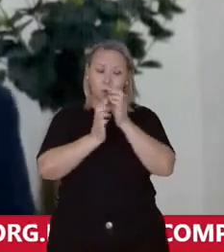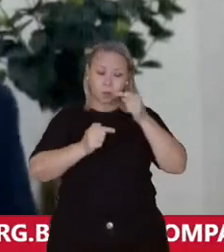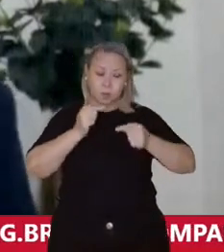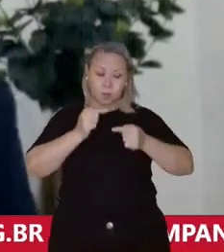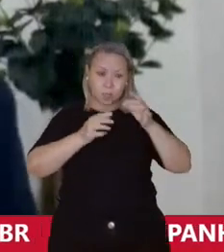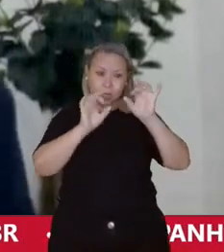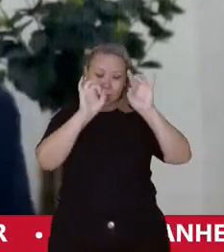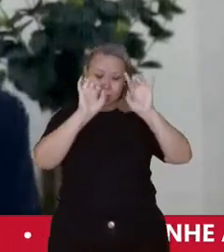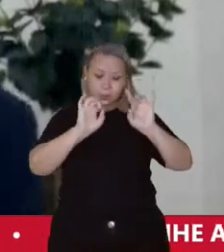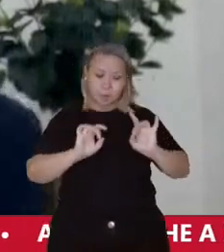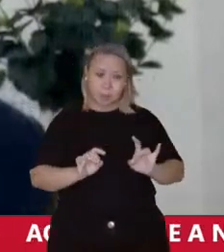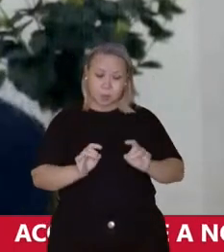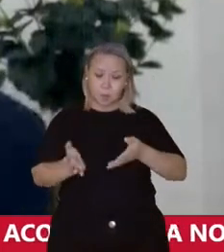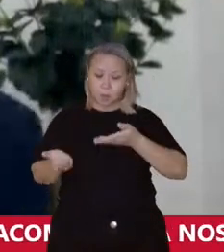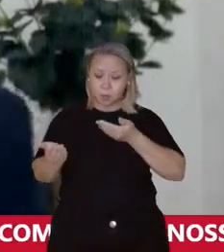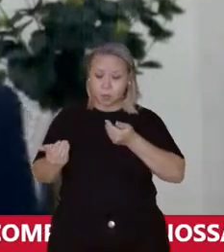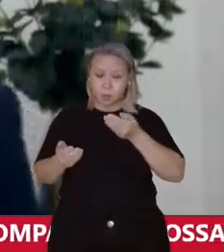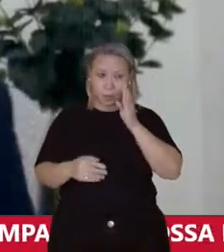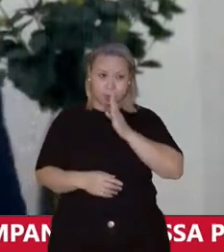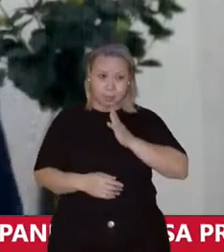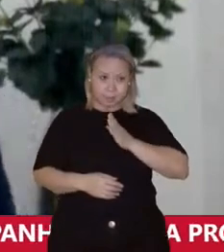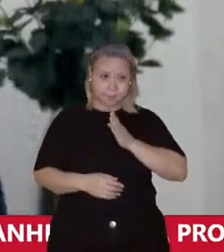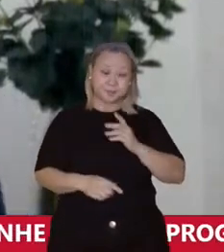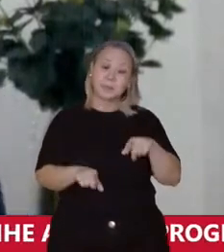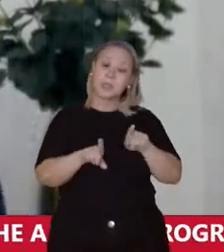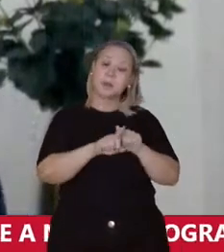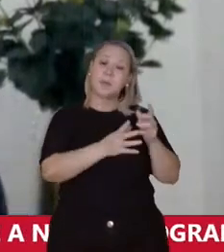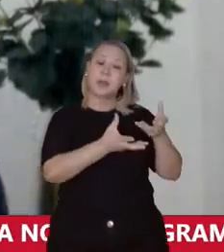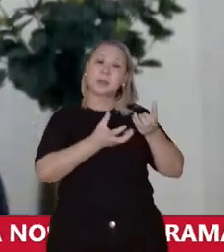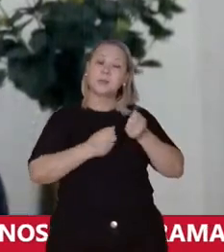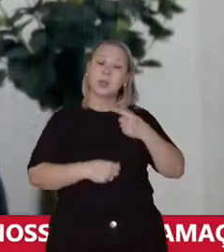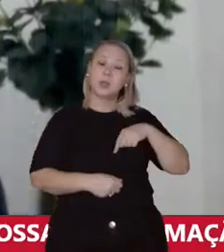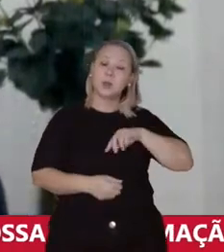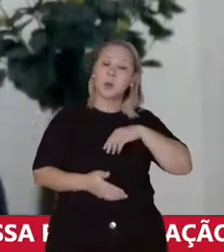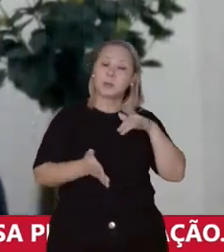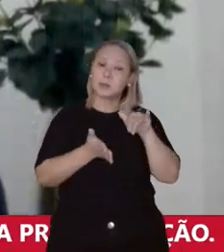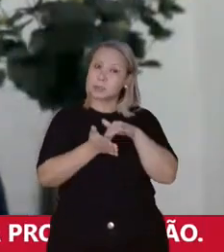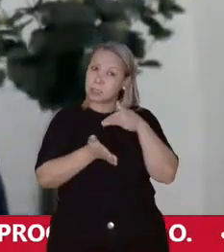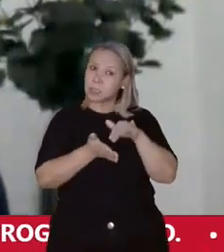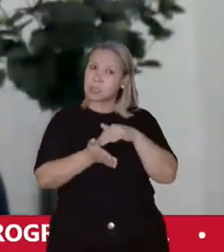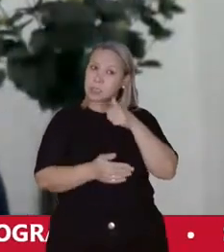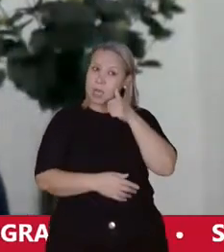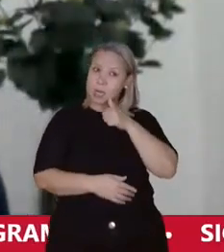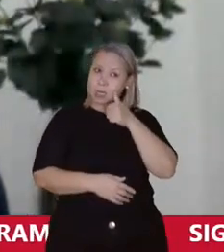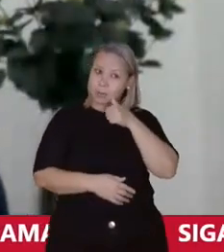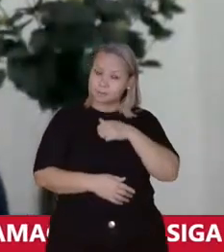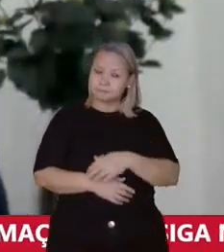brasileira. E também nós vamos receber a nossa secretária